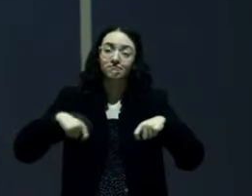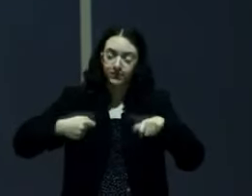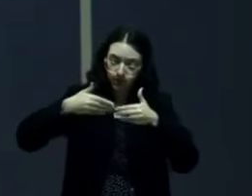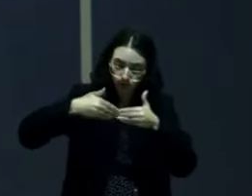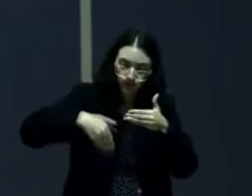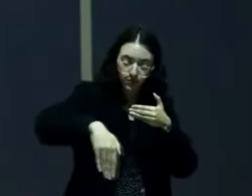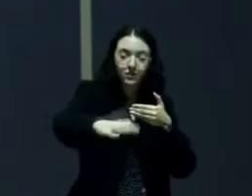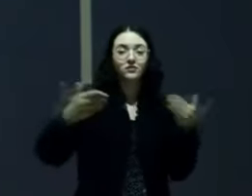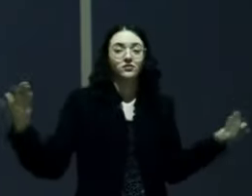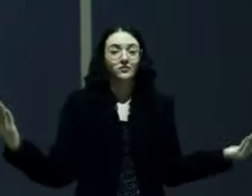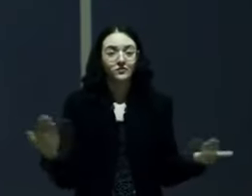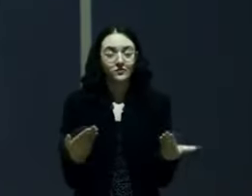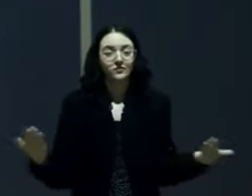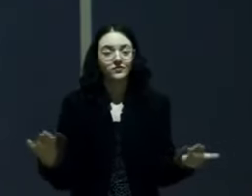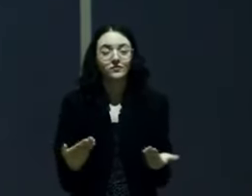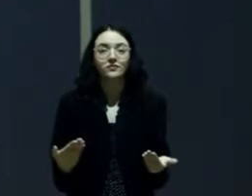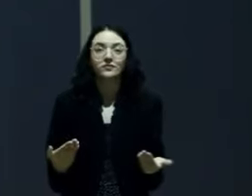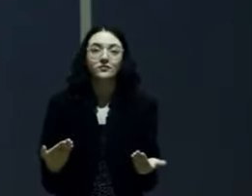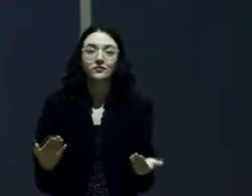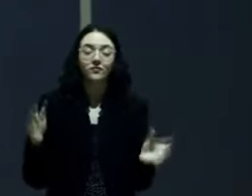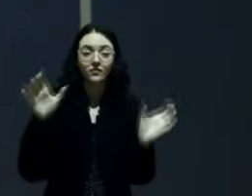Essa ceia, a ceia de hoje,